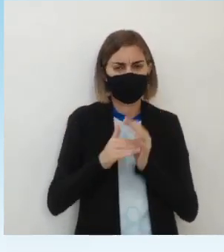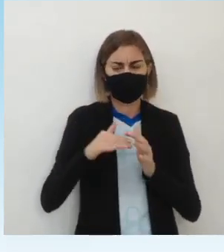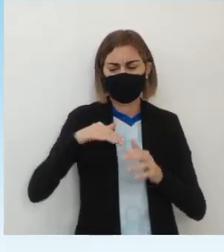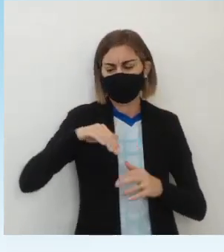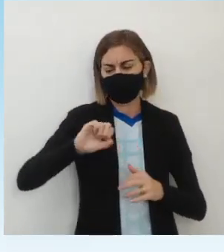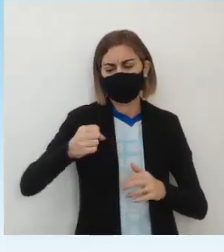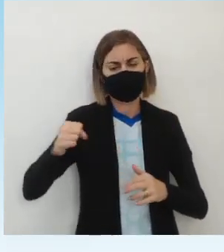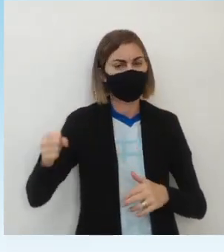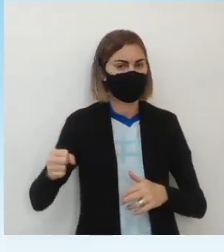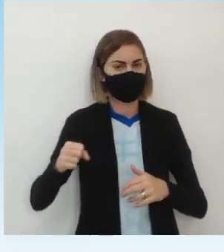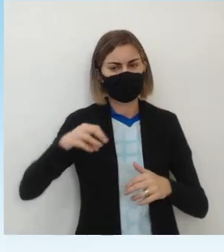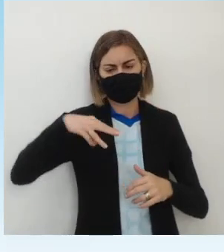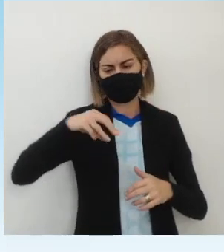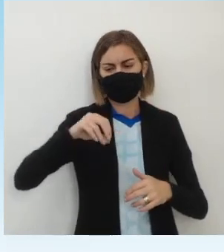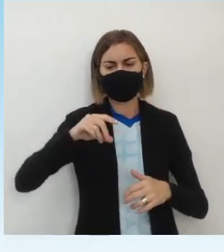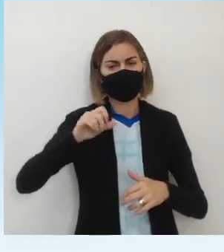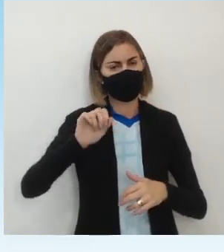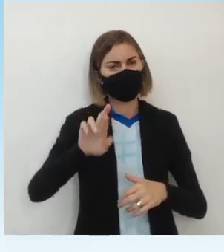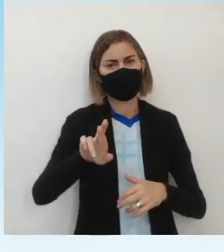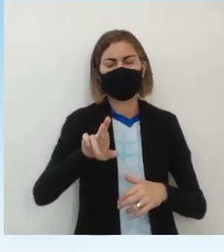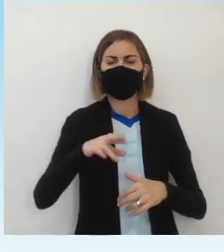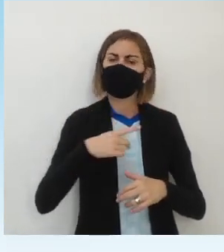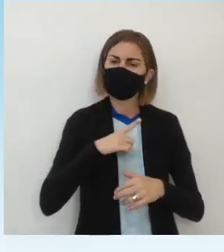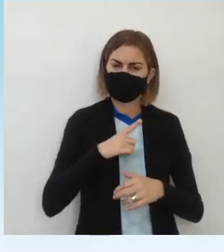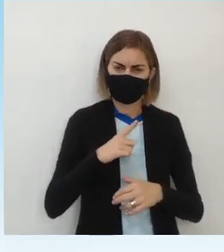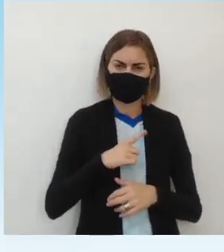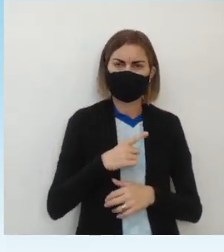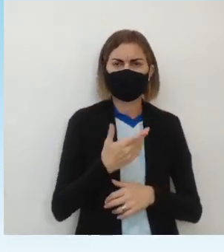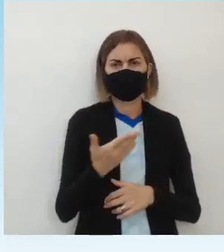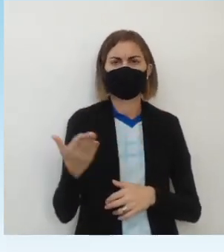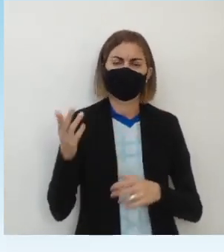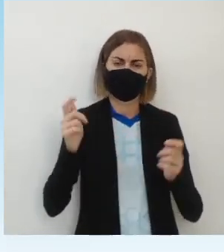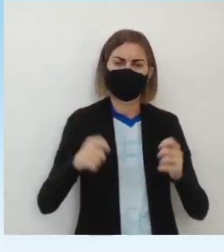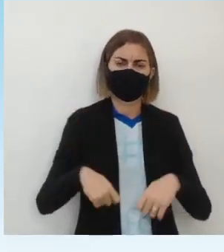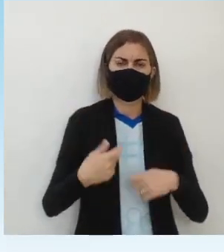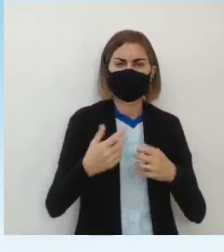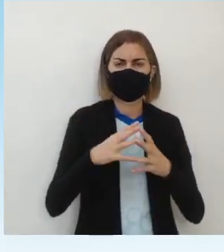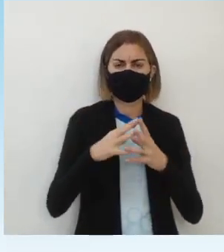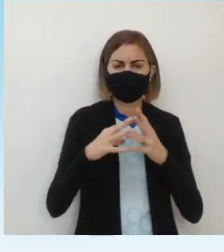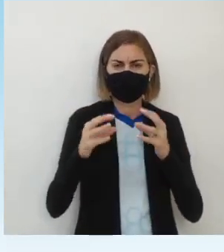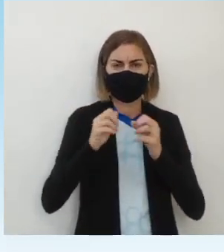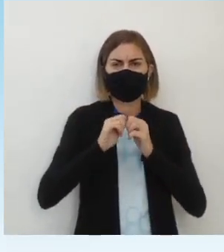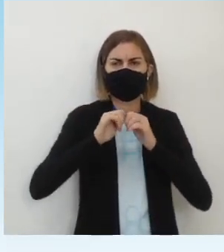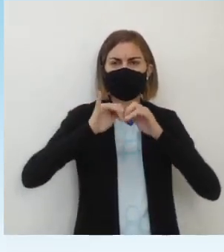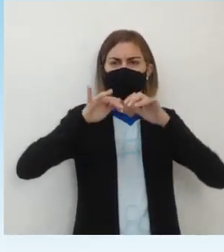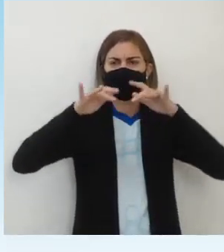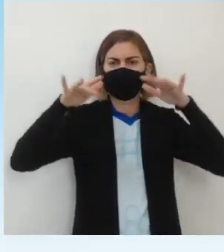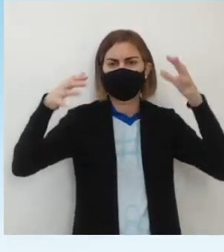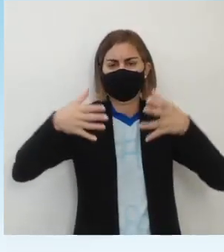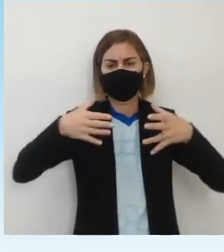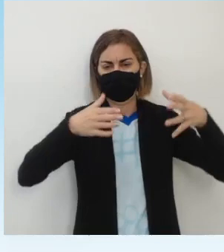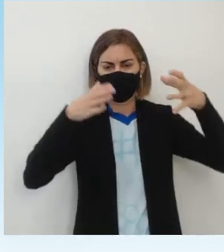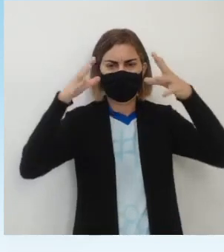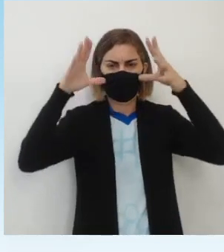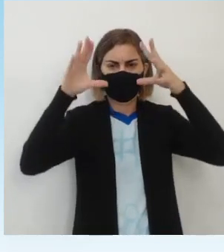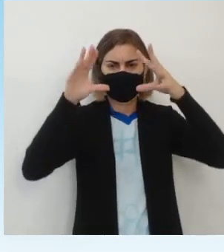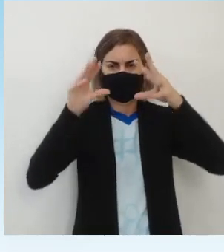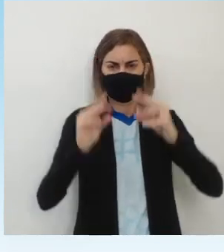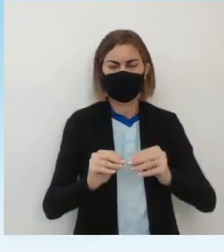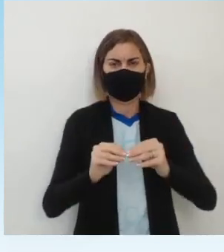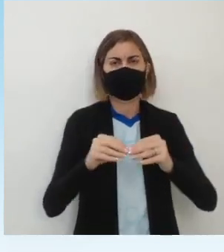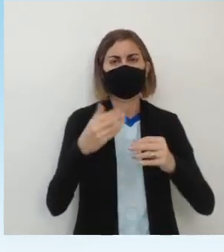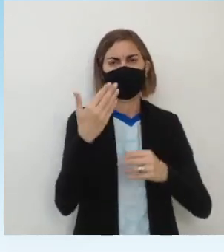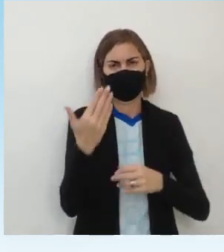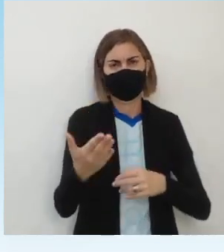massas molares. Porque tendo a menor massa molar, ele é o que vai escapar primeiro do balão, fazendo o balão murchar.